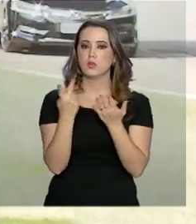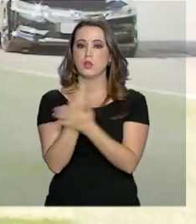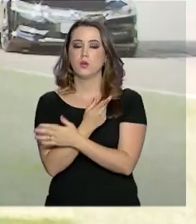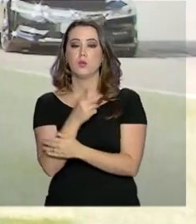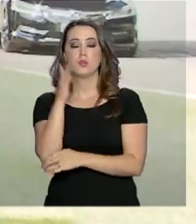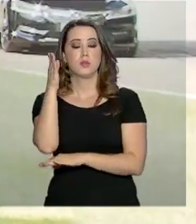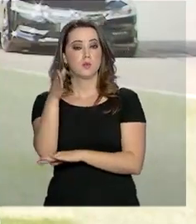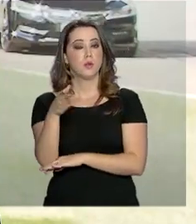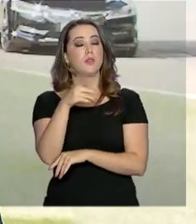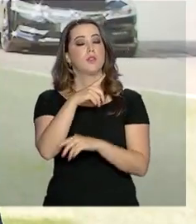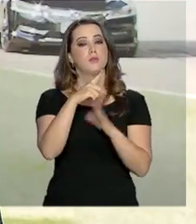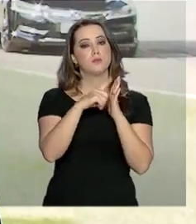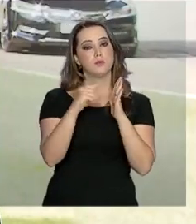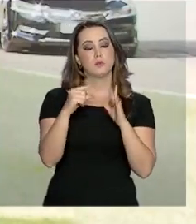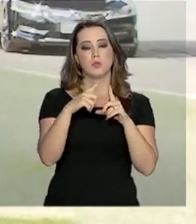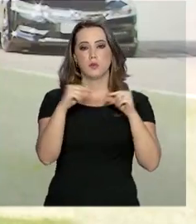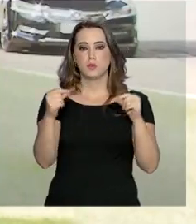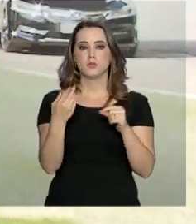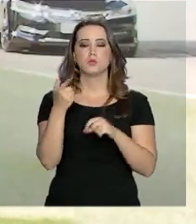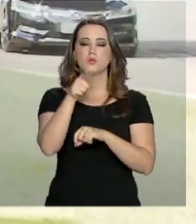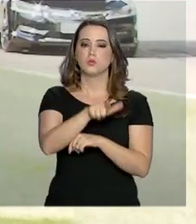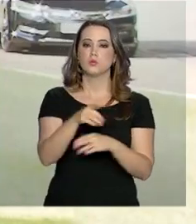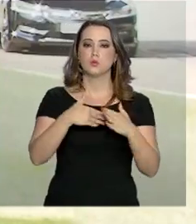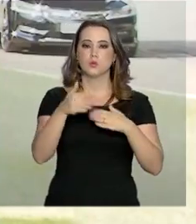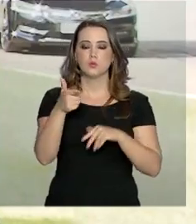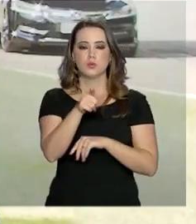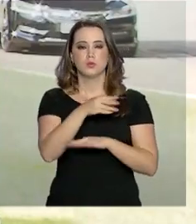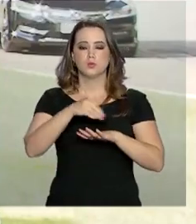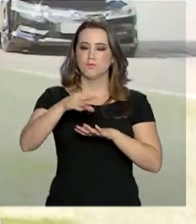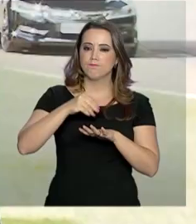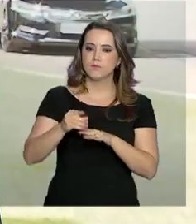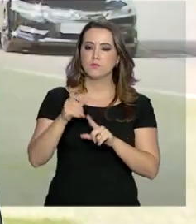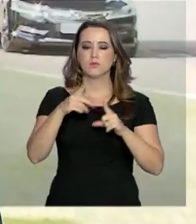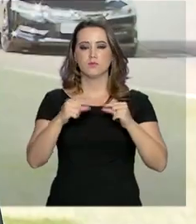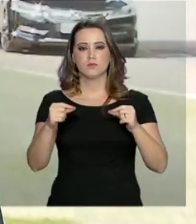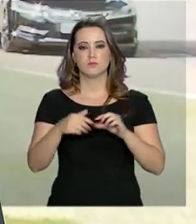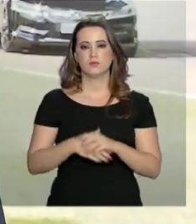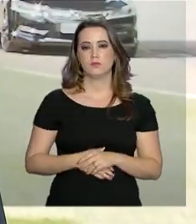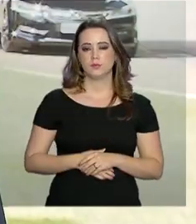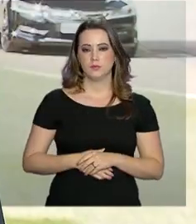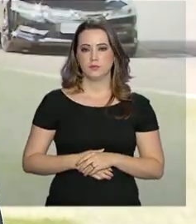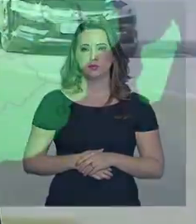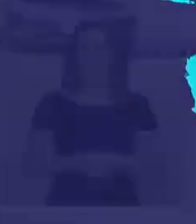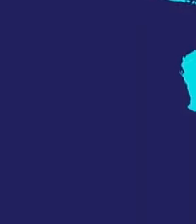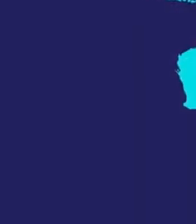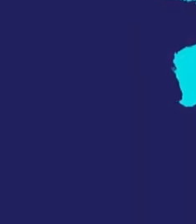no Hotel de Brasília. Eu volto a qualquer momento com mais informações. De Brasília, Pablo Mundim.